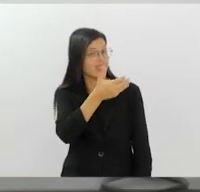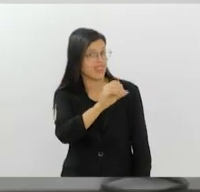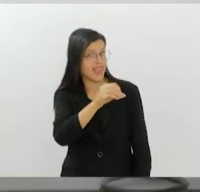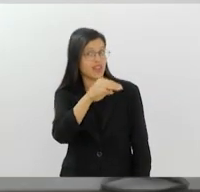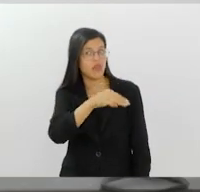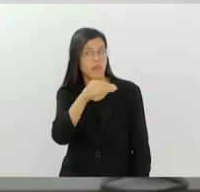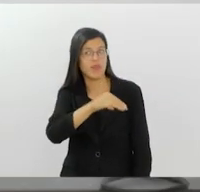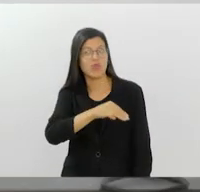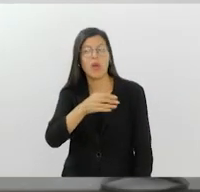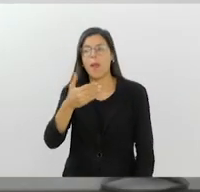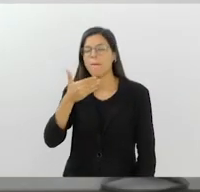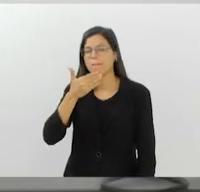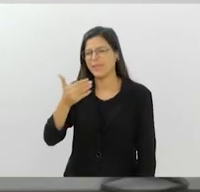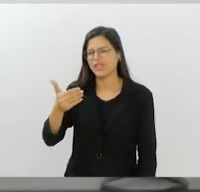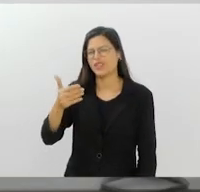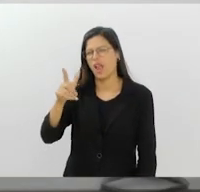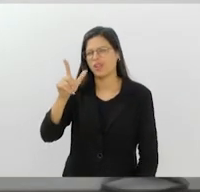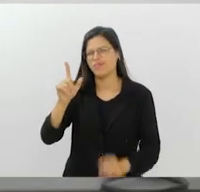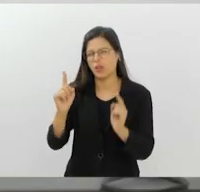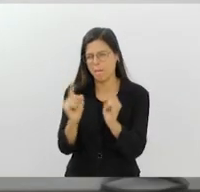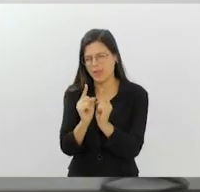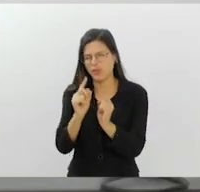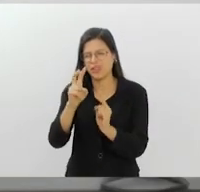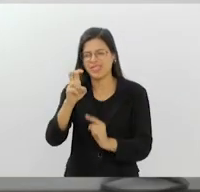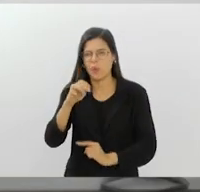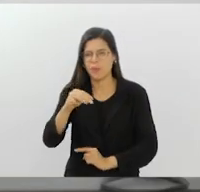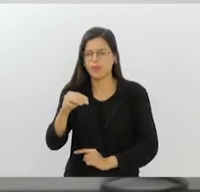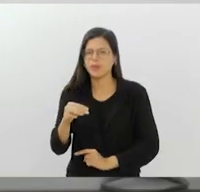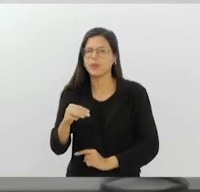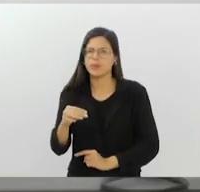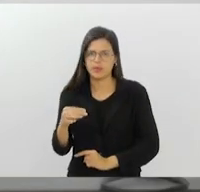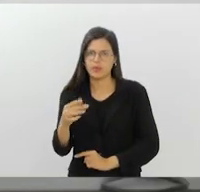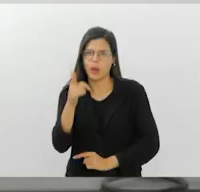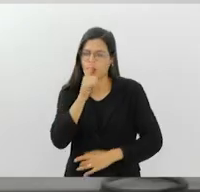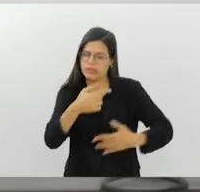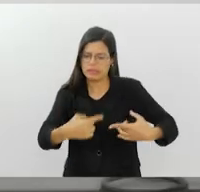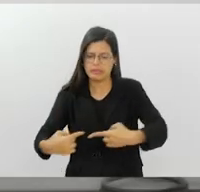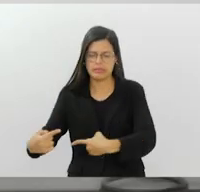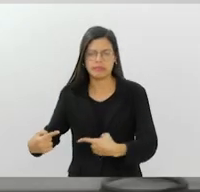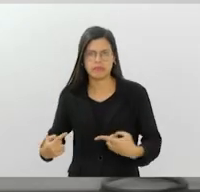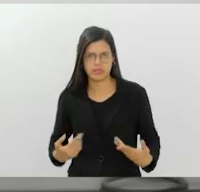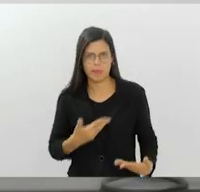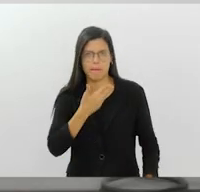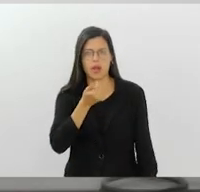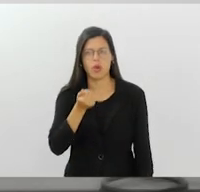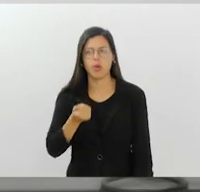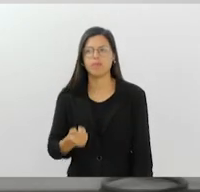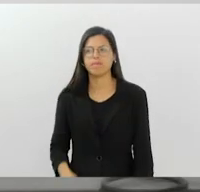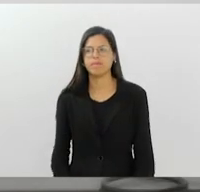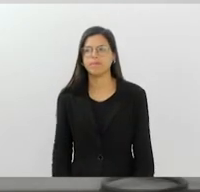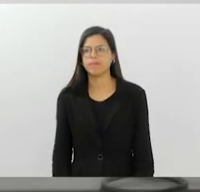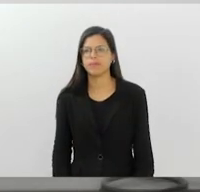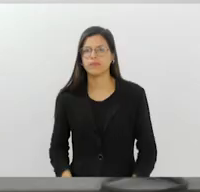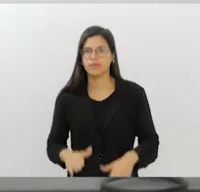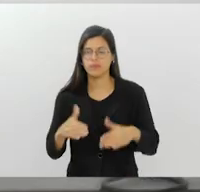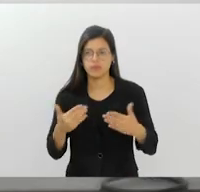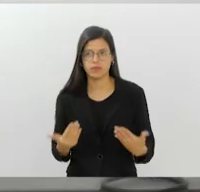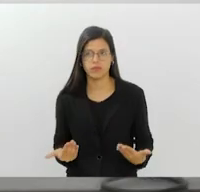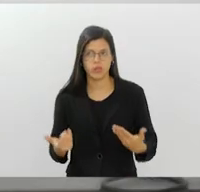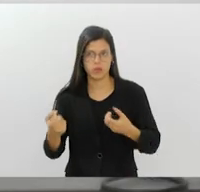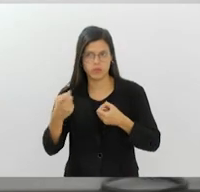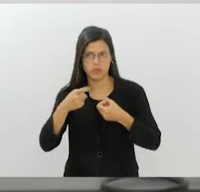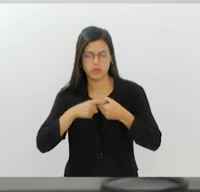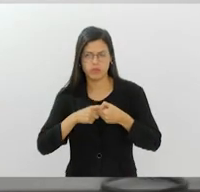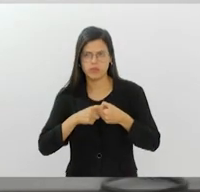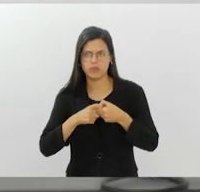105 para dar mais tempo ao debate para todos participarmos eh então e voltando